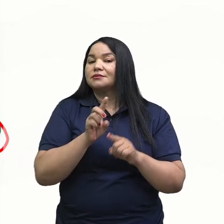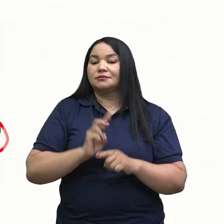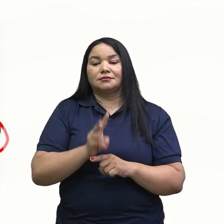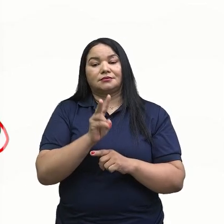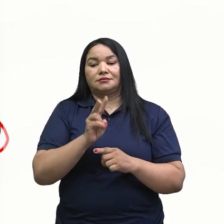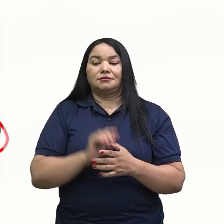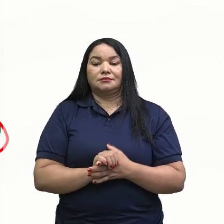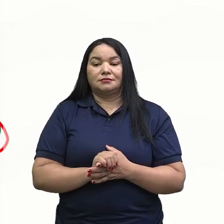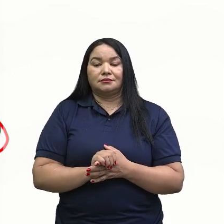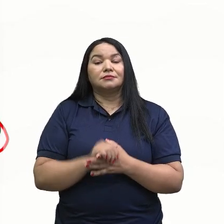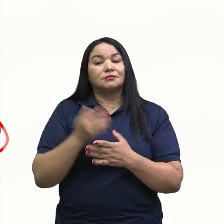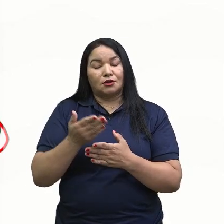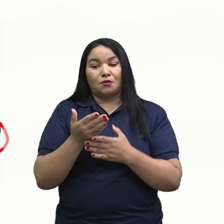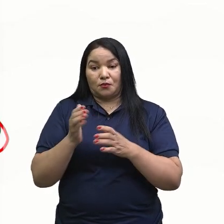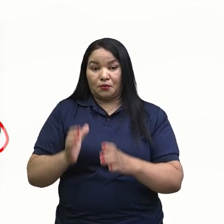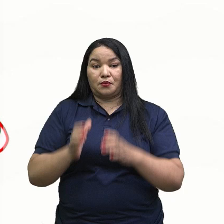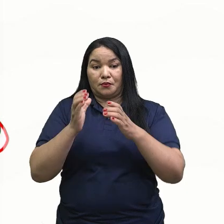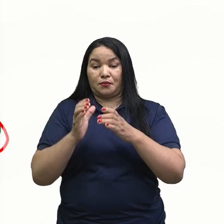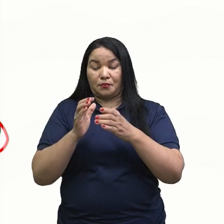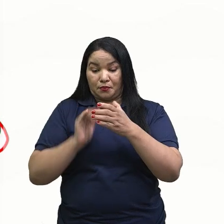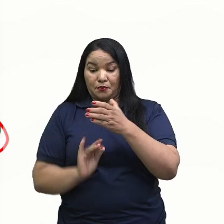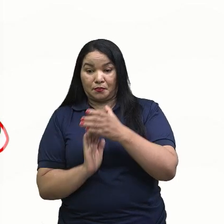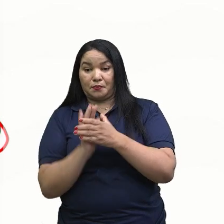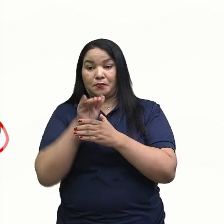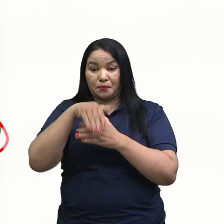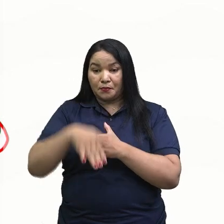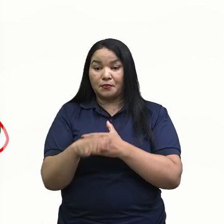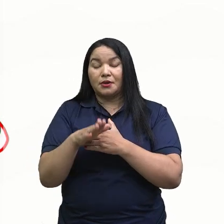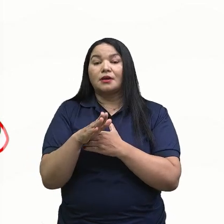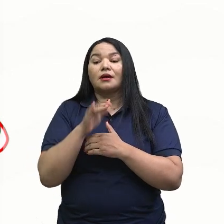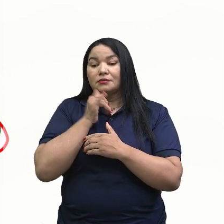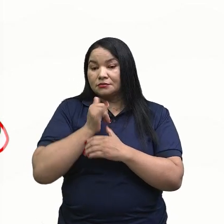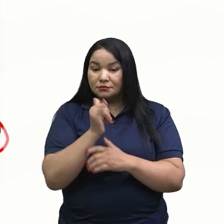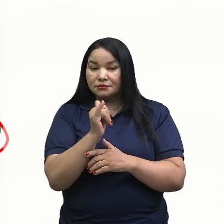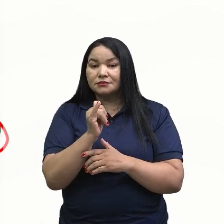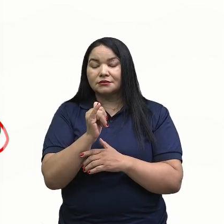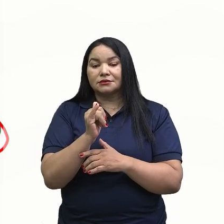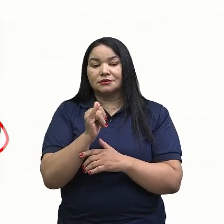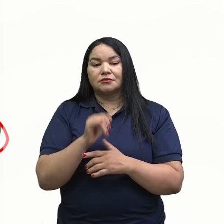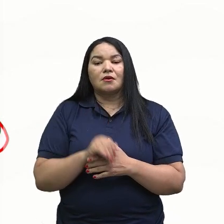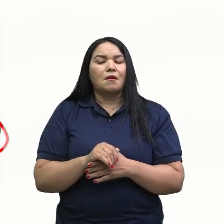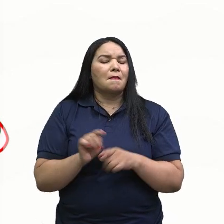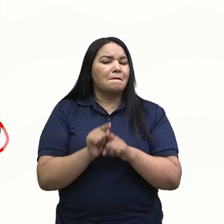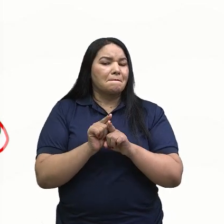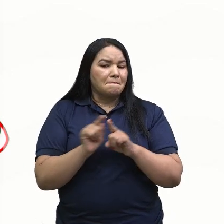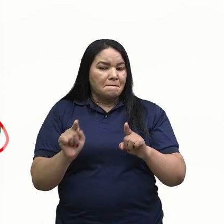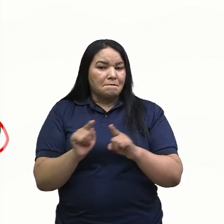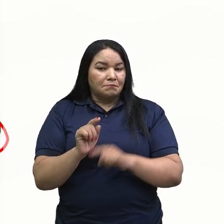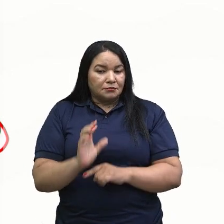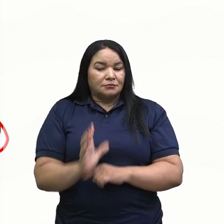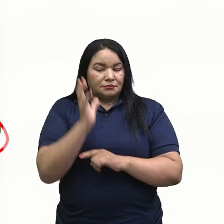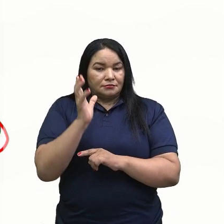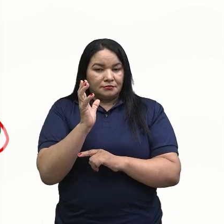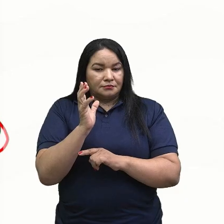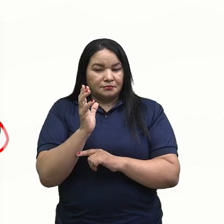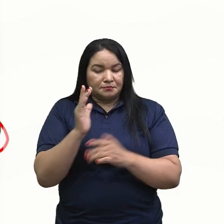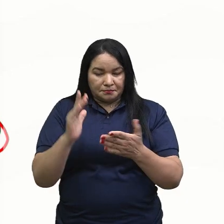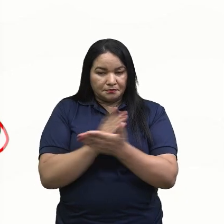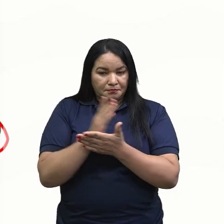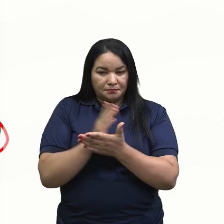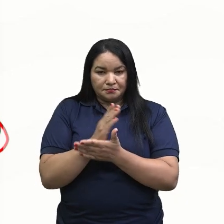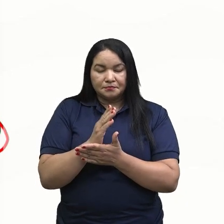usina nuclear, ela vai funcionar desta forma. Só que ocorreram